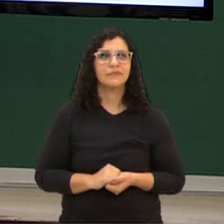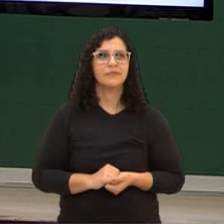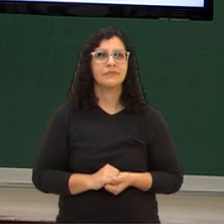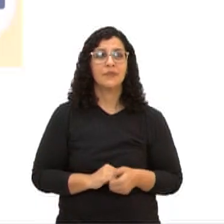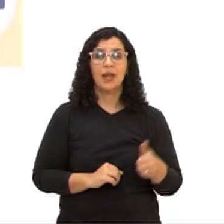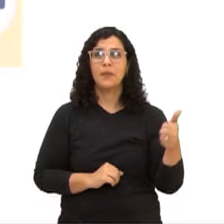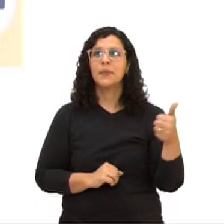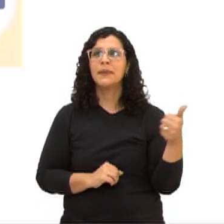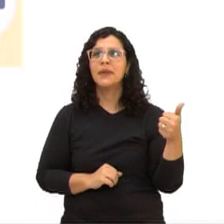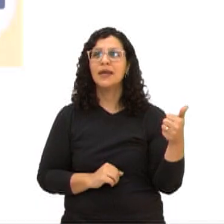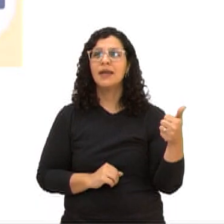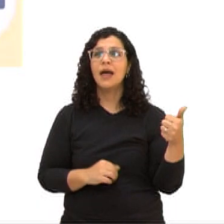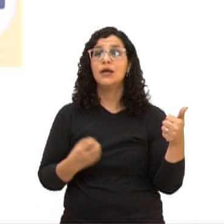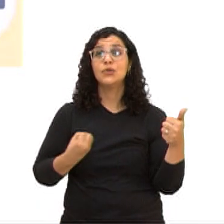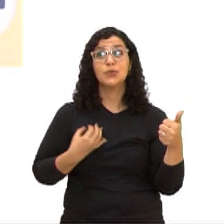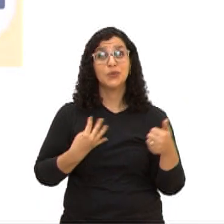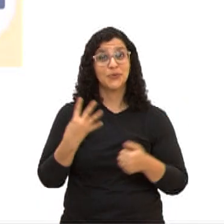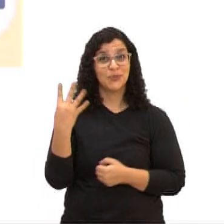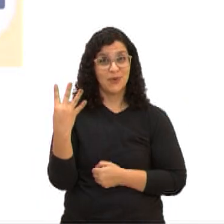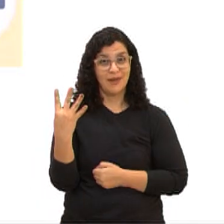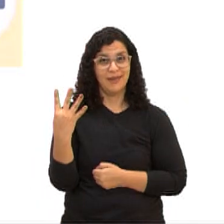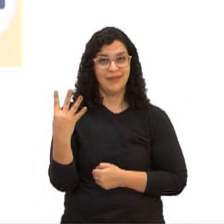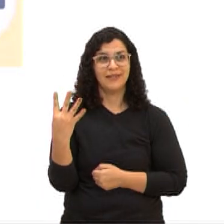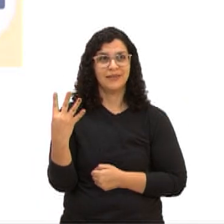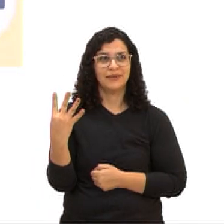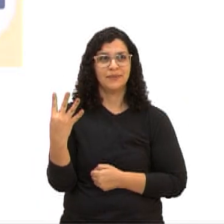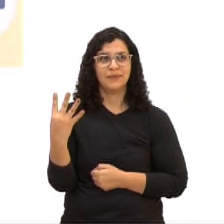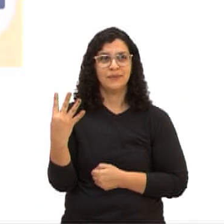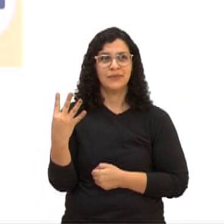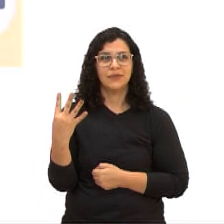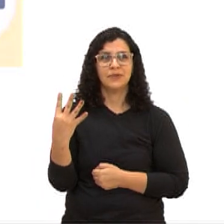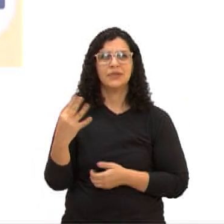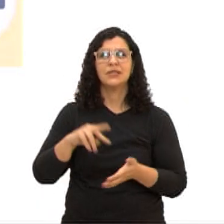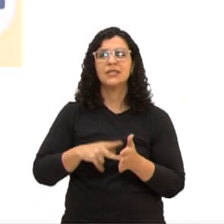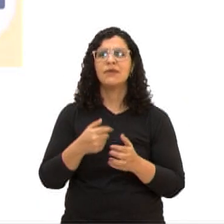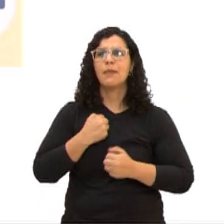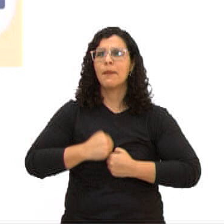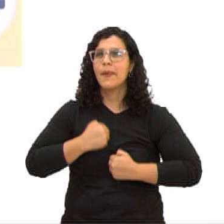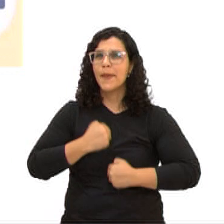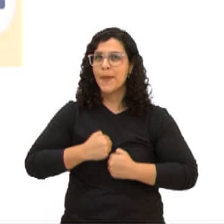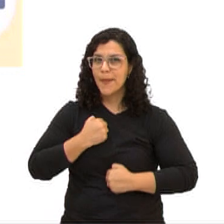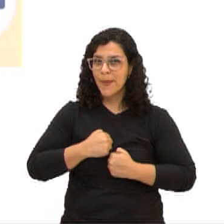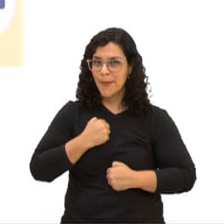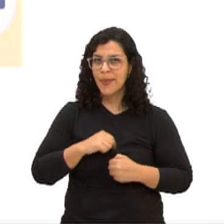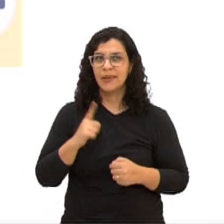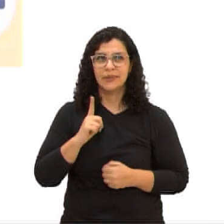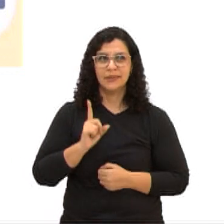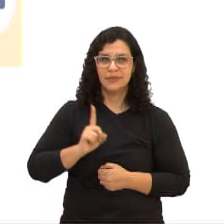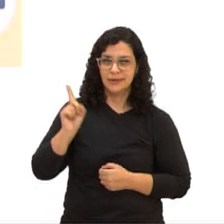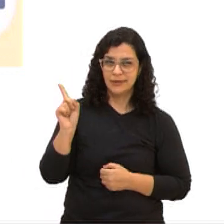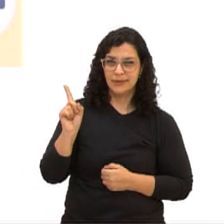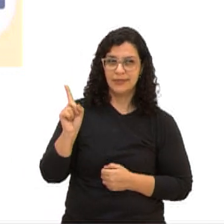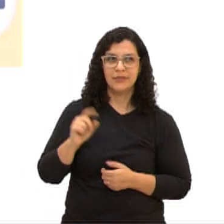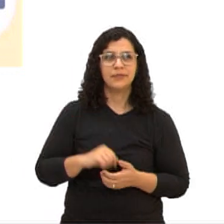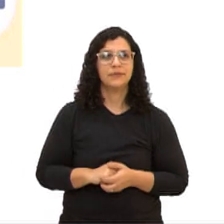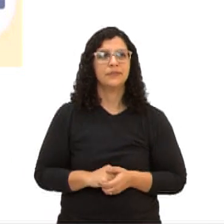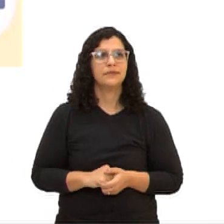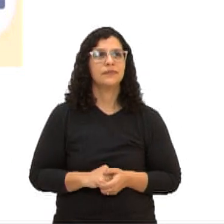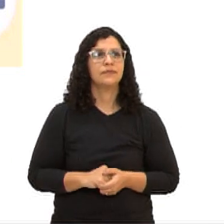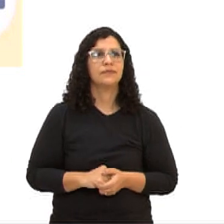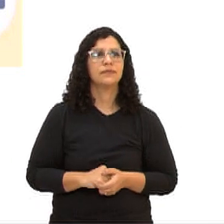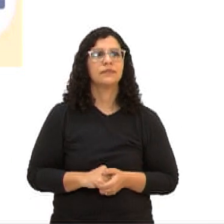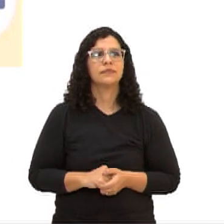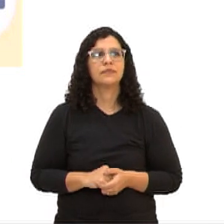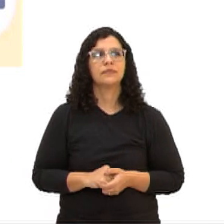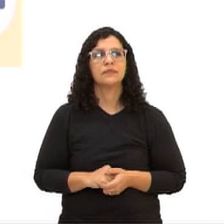Aqui, a primeira imagem, então, é a 4, duchar-se, né? Então, aqui a imagem representa que está tomando